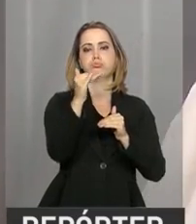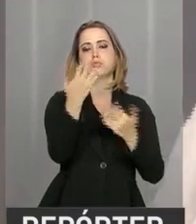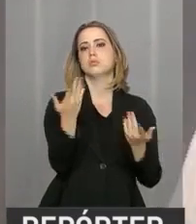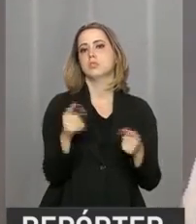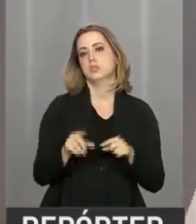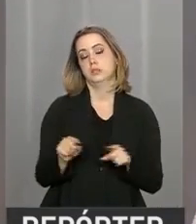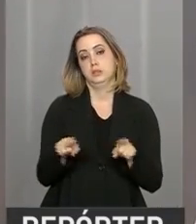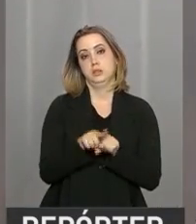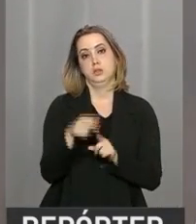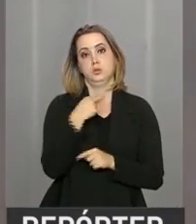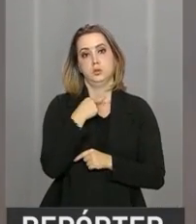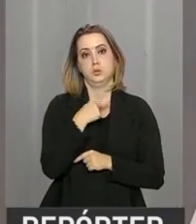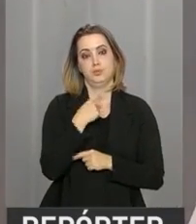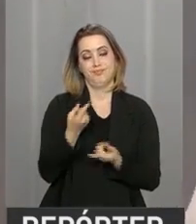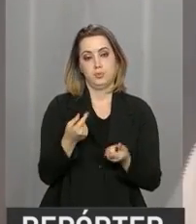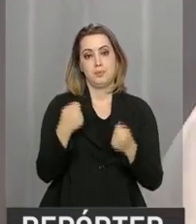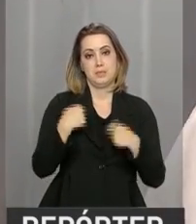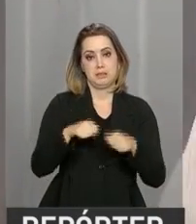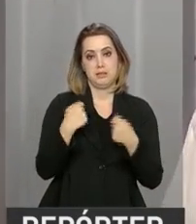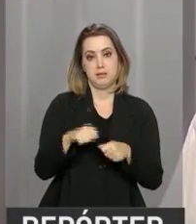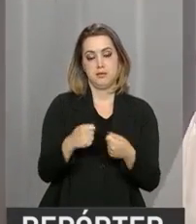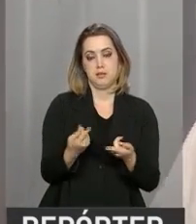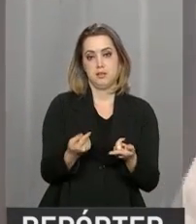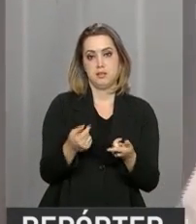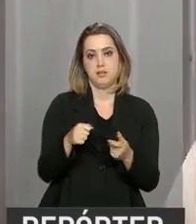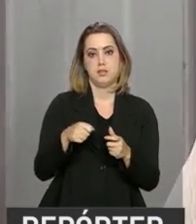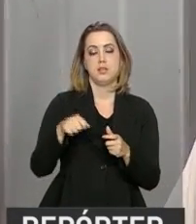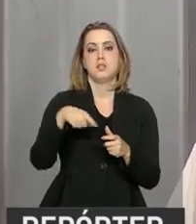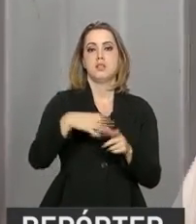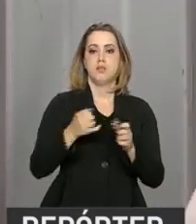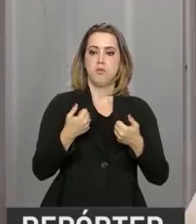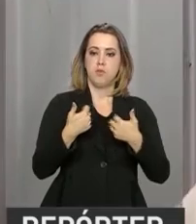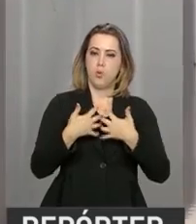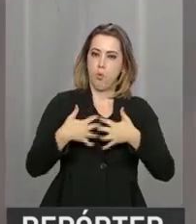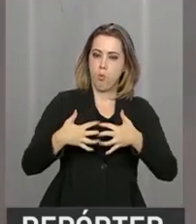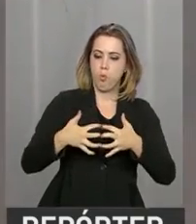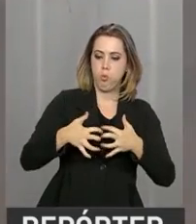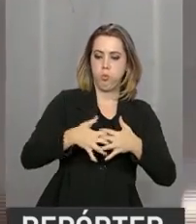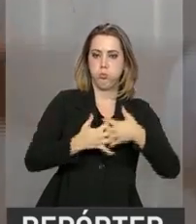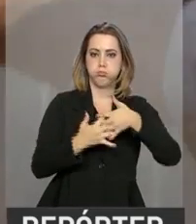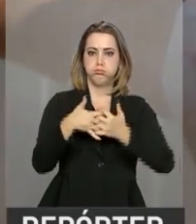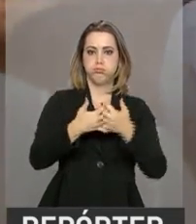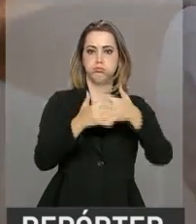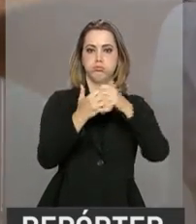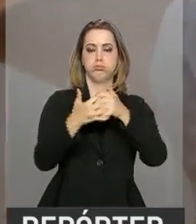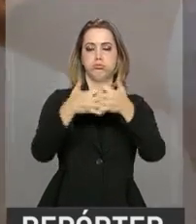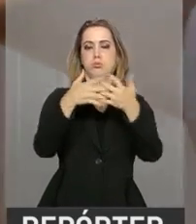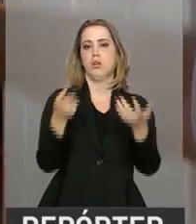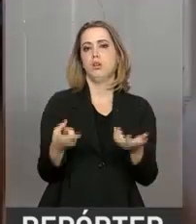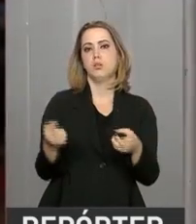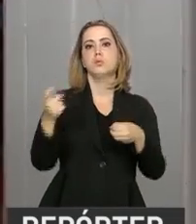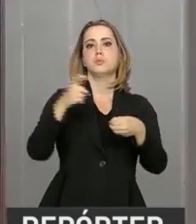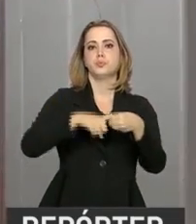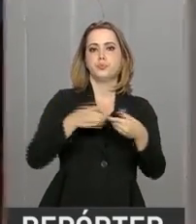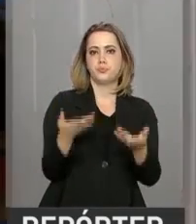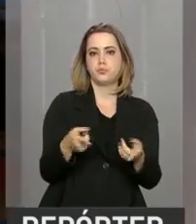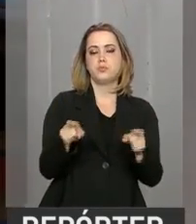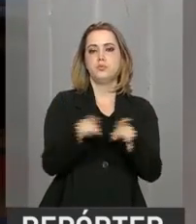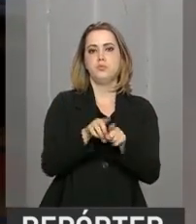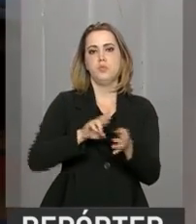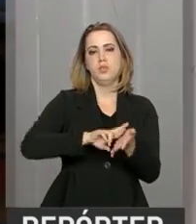denuncie não botar um pipo vá esgotar ela rafael retorna tudo limpos mãe novamente